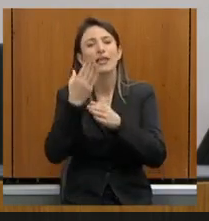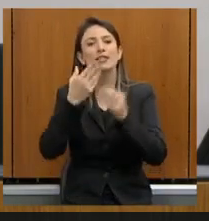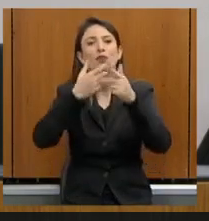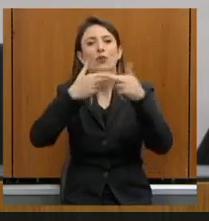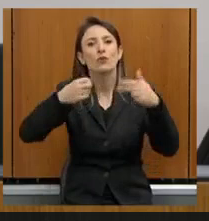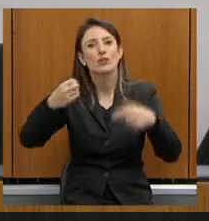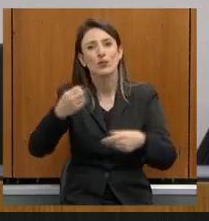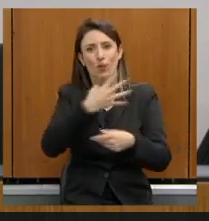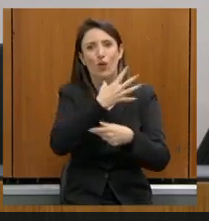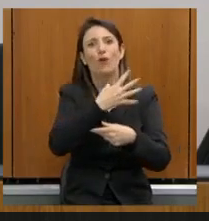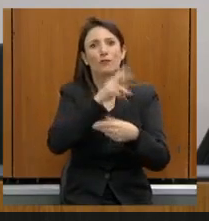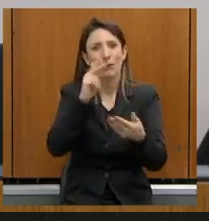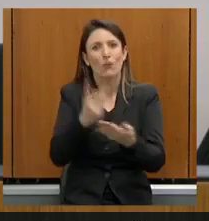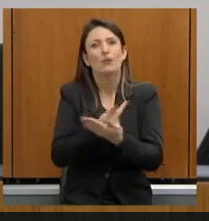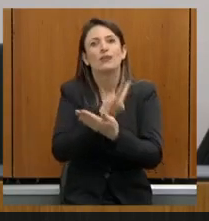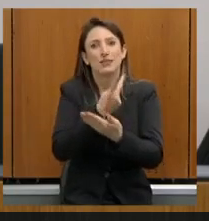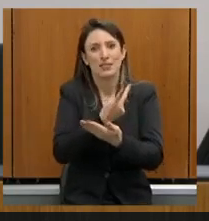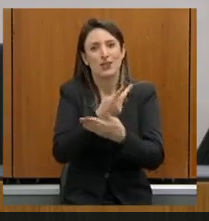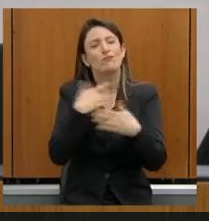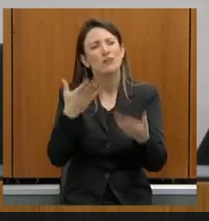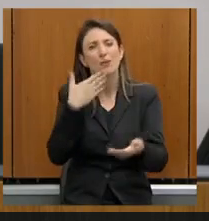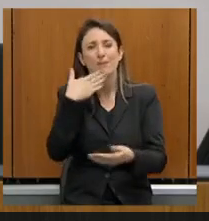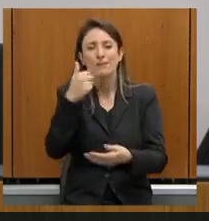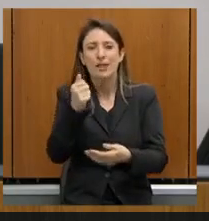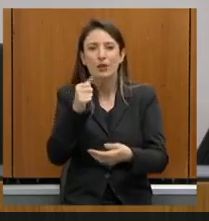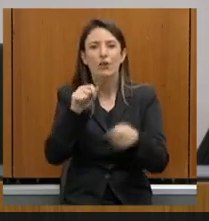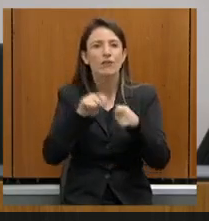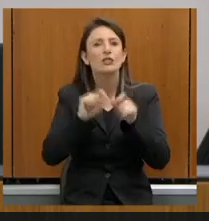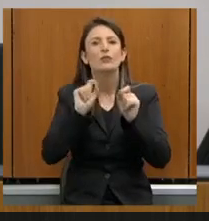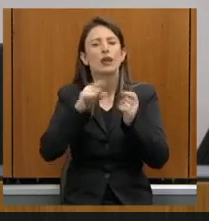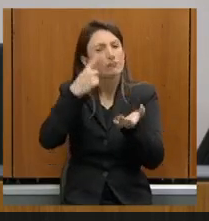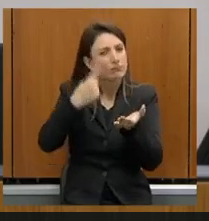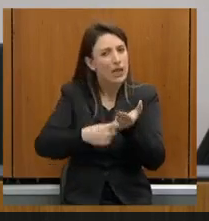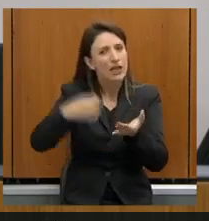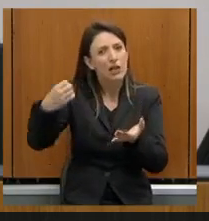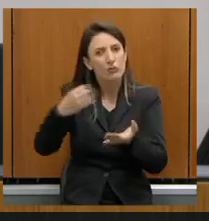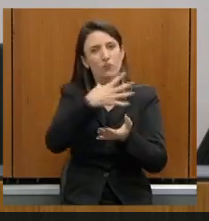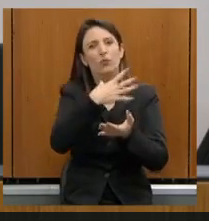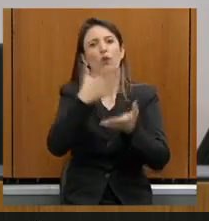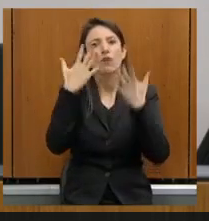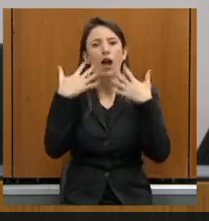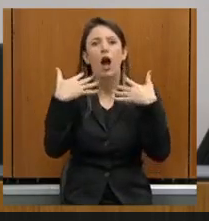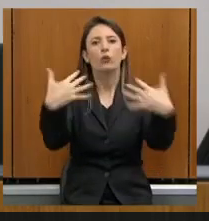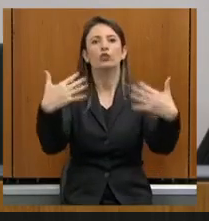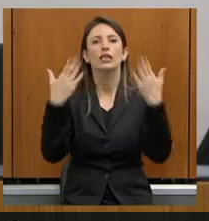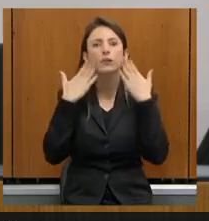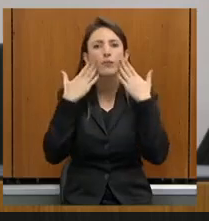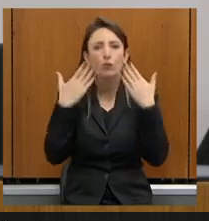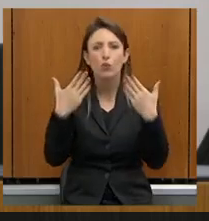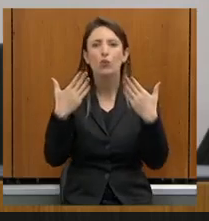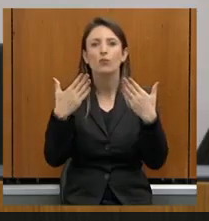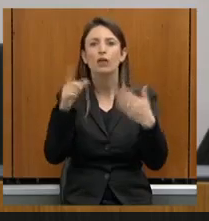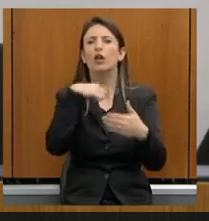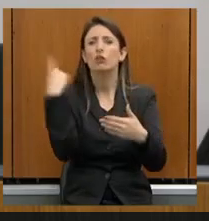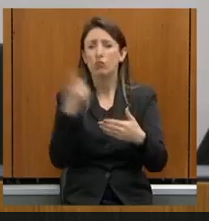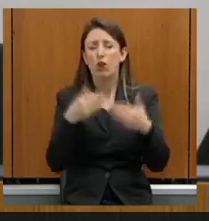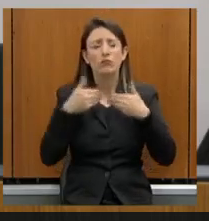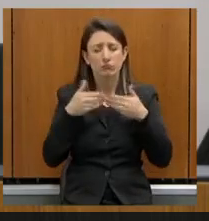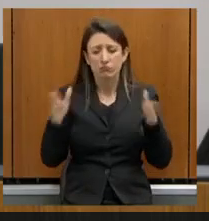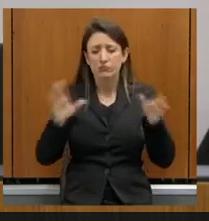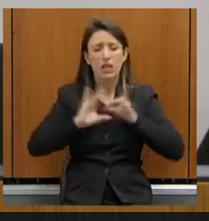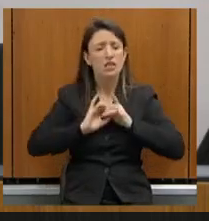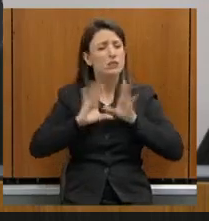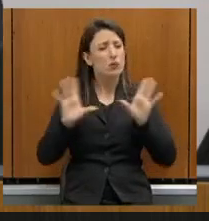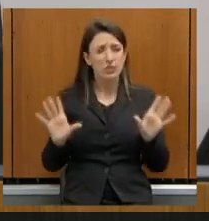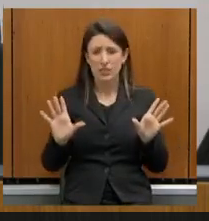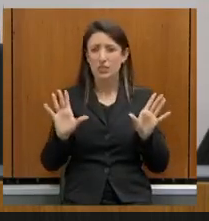o ideal é que se promova realmente uma nova audiência pública, e estaremos à disposição pela cultura para fazer de forma